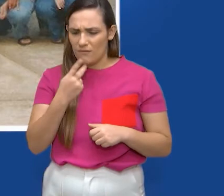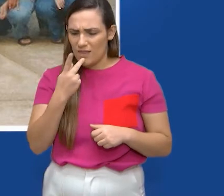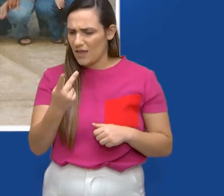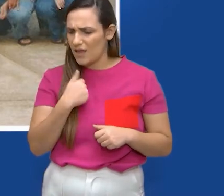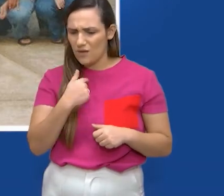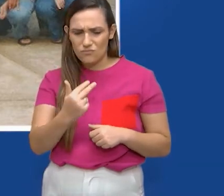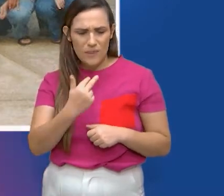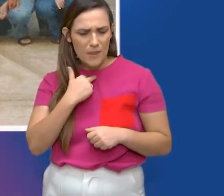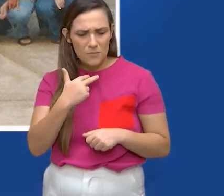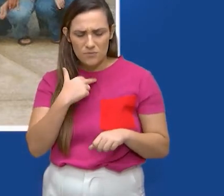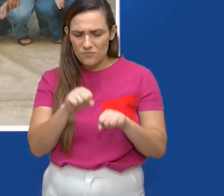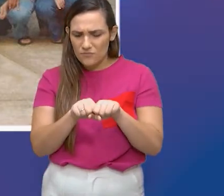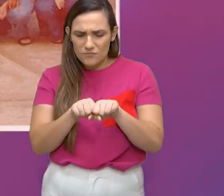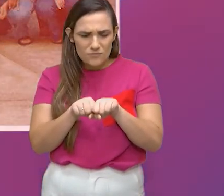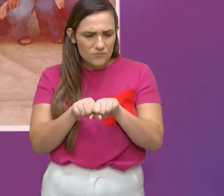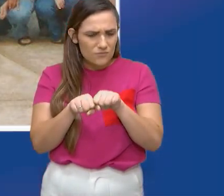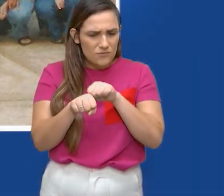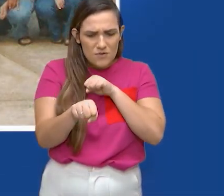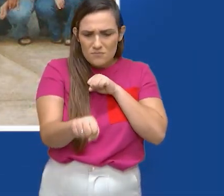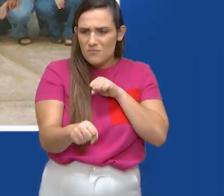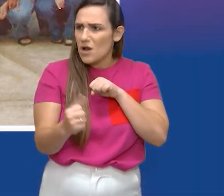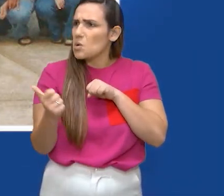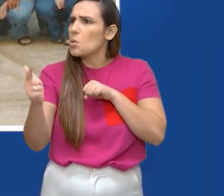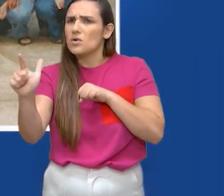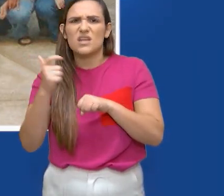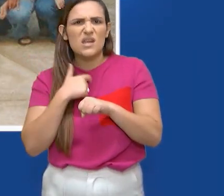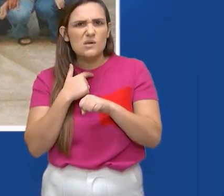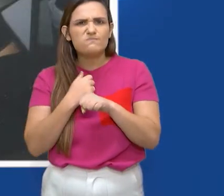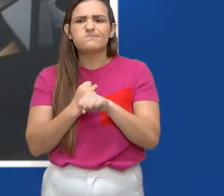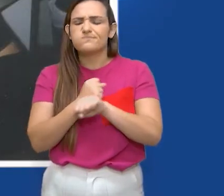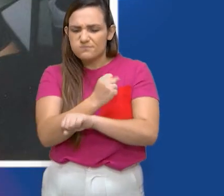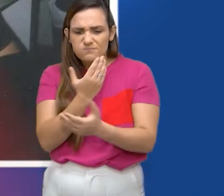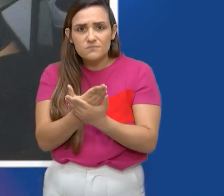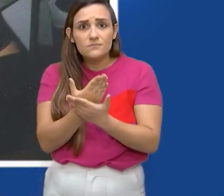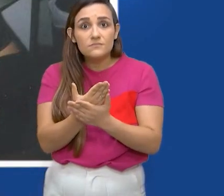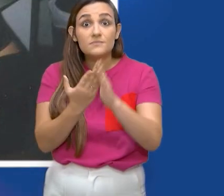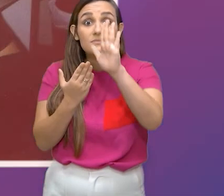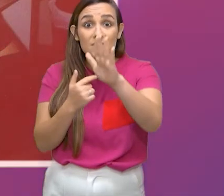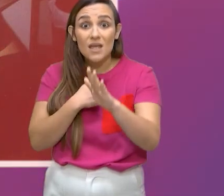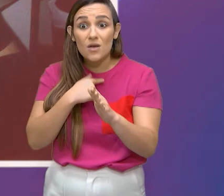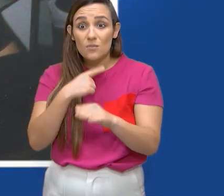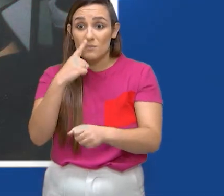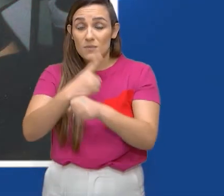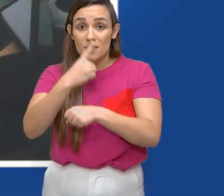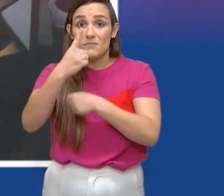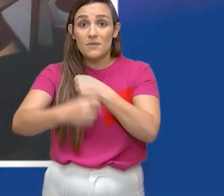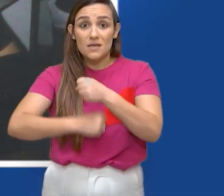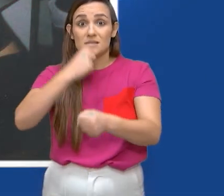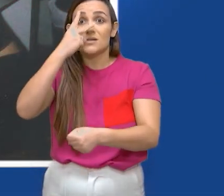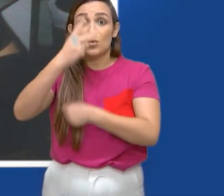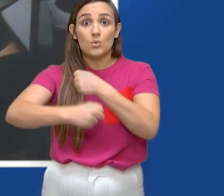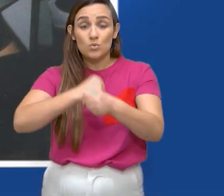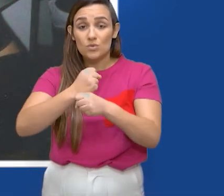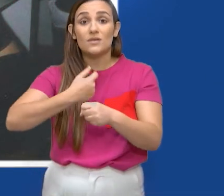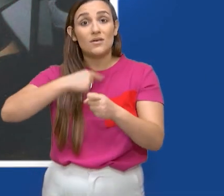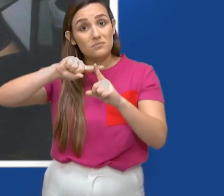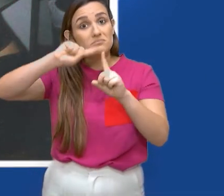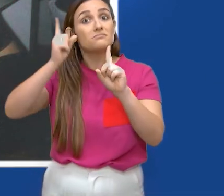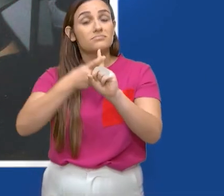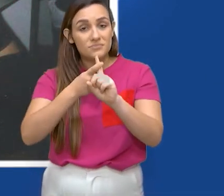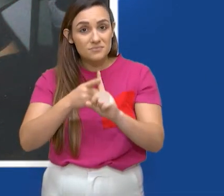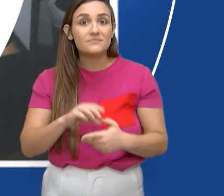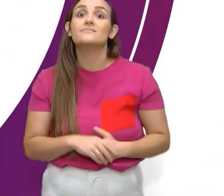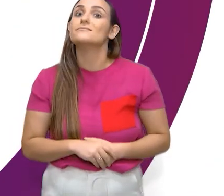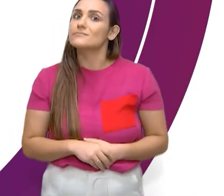que eu na minha cabeça eu falei, eu não posso me formar com outra turma, não posso. E na época eu engravidei no 2º ano de